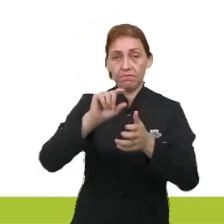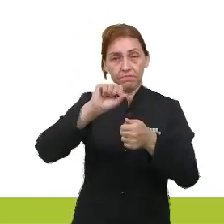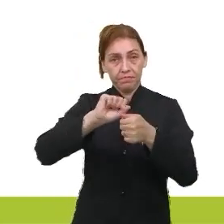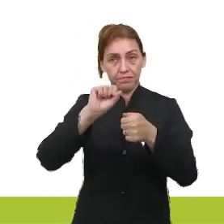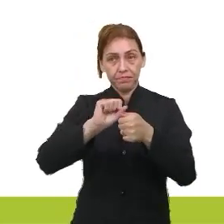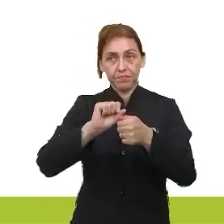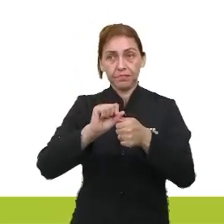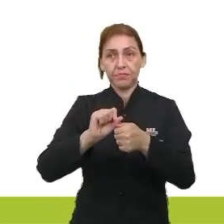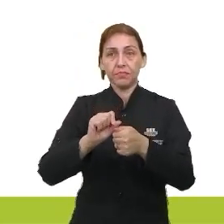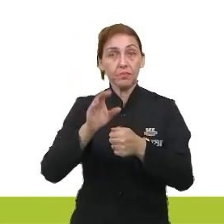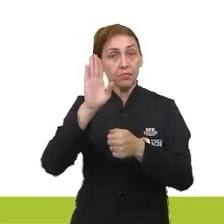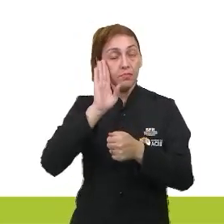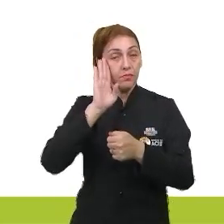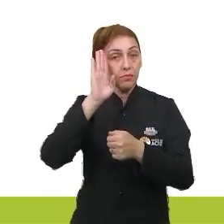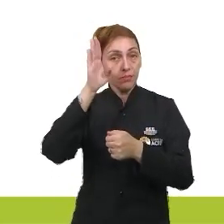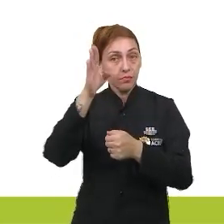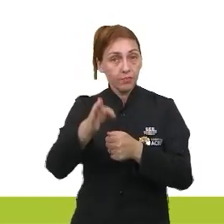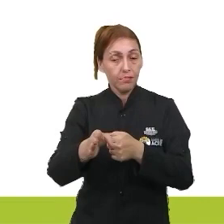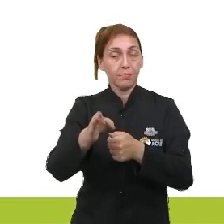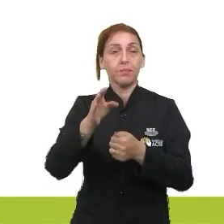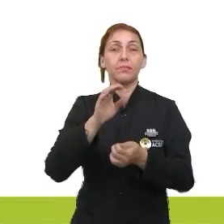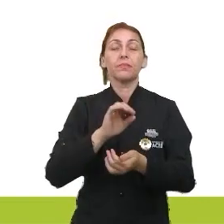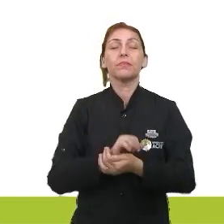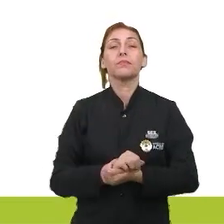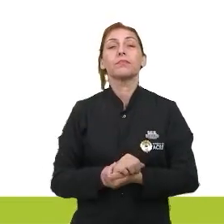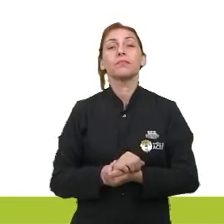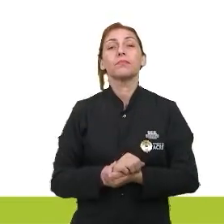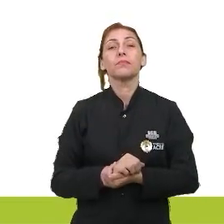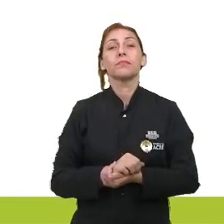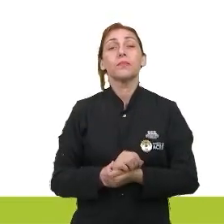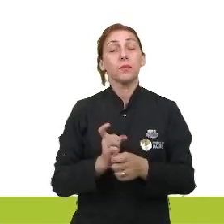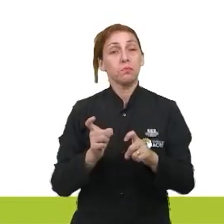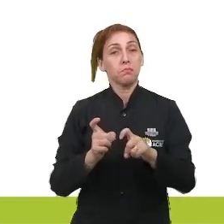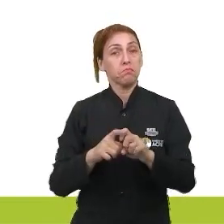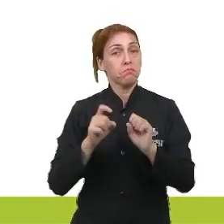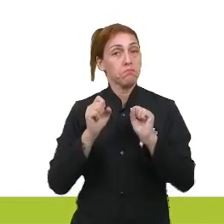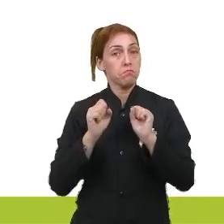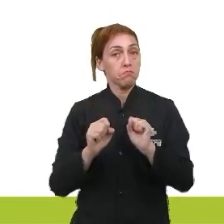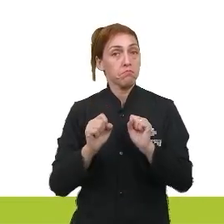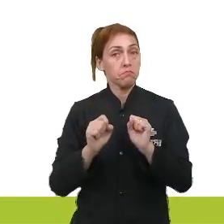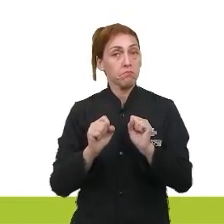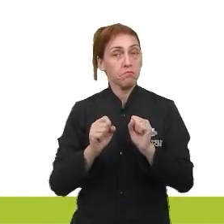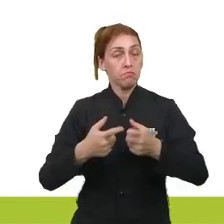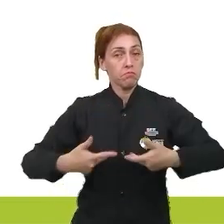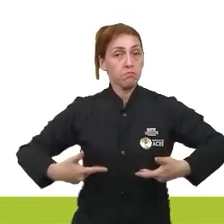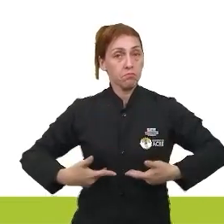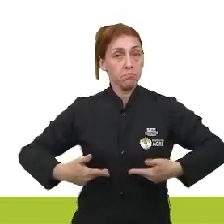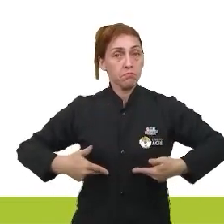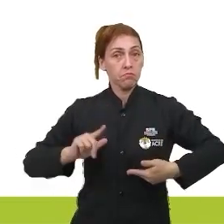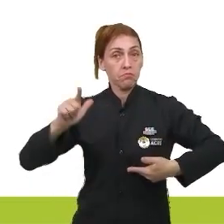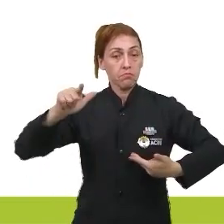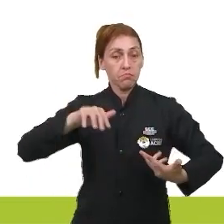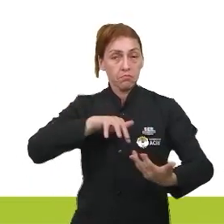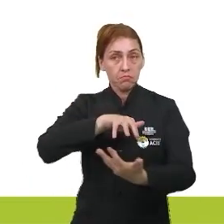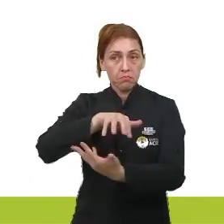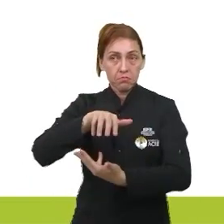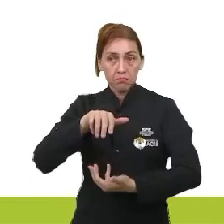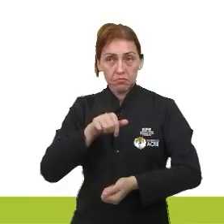aqui, principalmente aqui, por exemplo, um médico pode operar uma pessoa do outro lado do